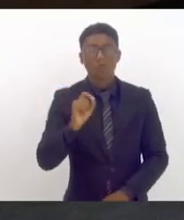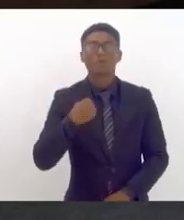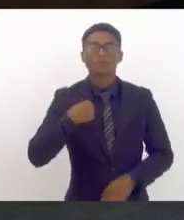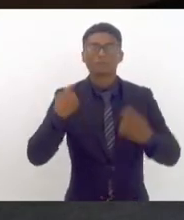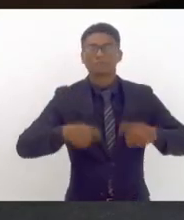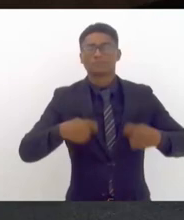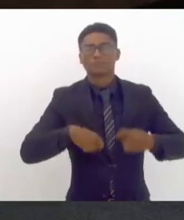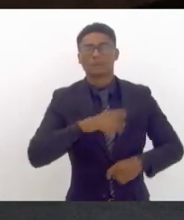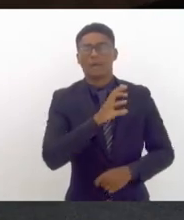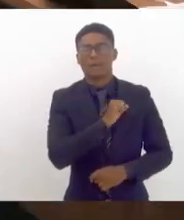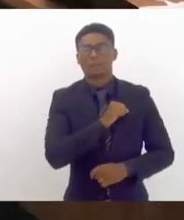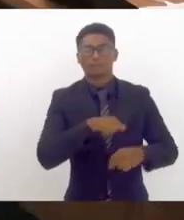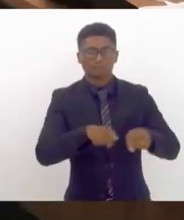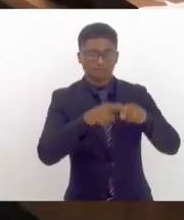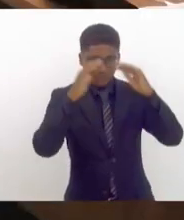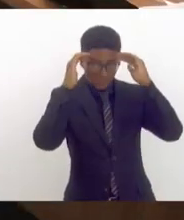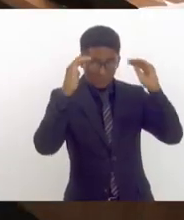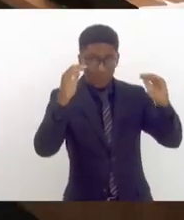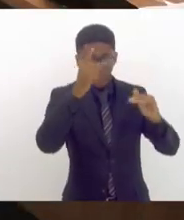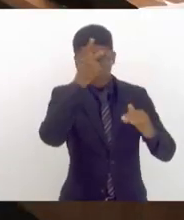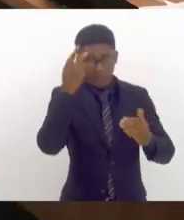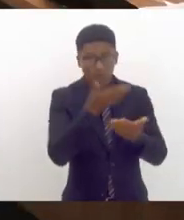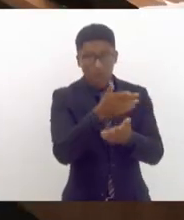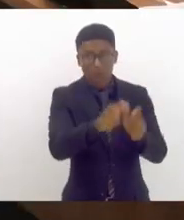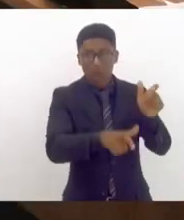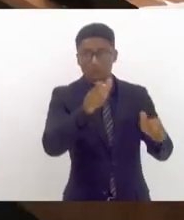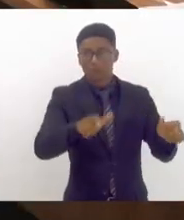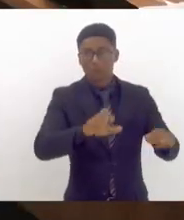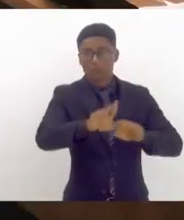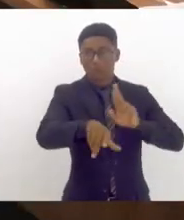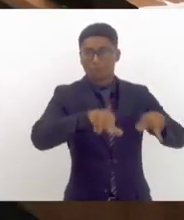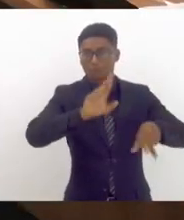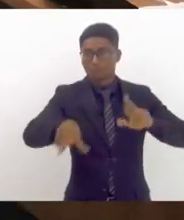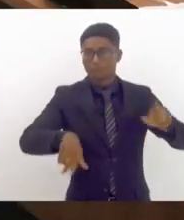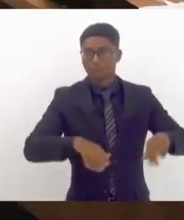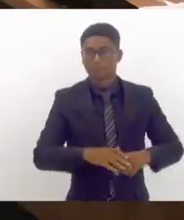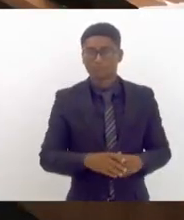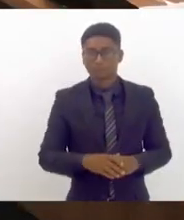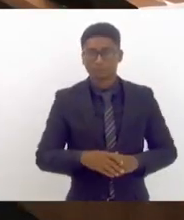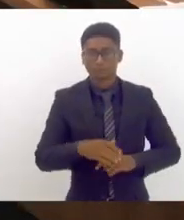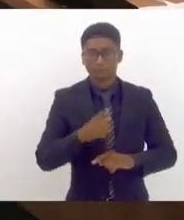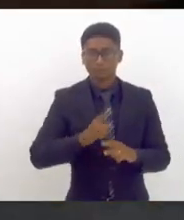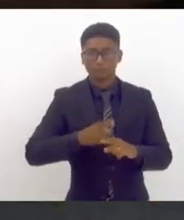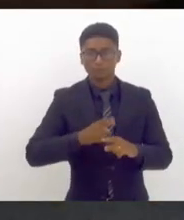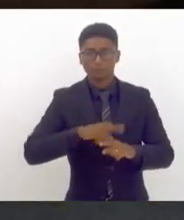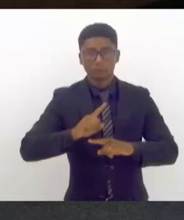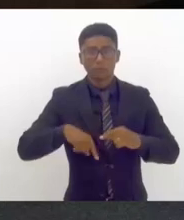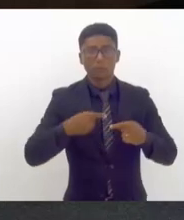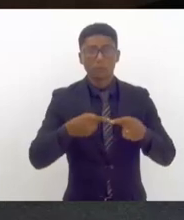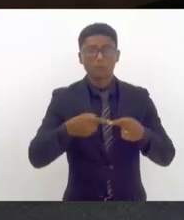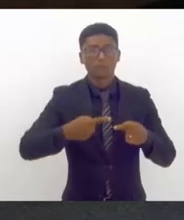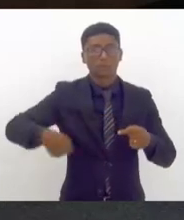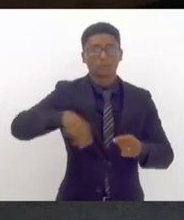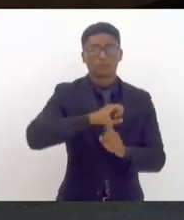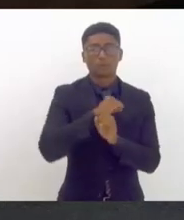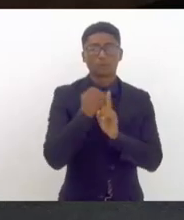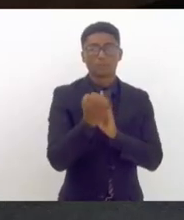aquele que é diferente de mim. Porque é exatamente isso que faz com que a gente consiga viver numa sociedade